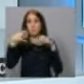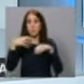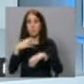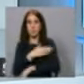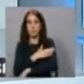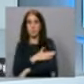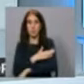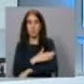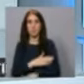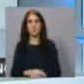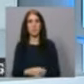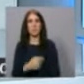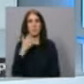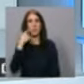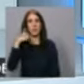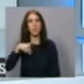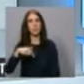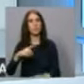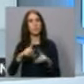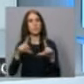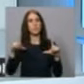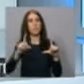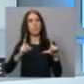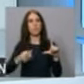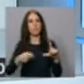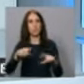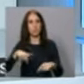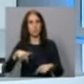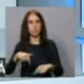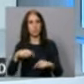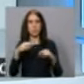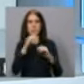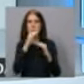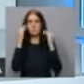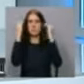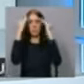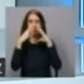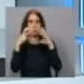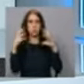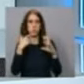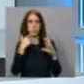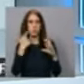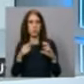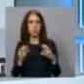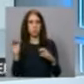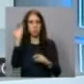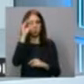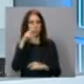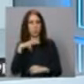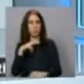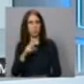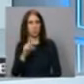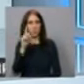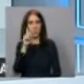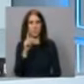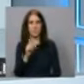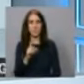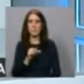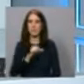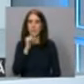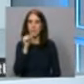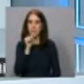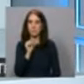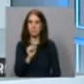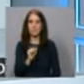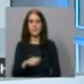os quadros para hoje. Hoje temos um dia de céu geralmente muito nublado nestas regiões do norte, com períodos de chuva fraca